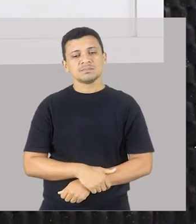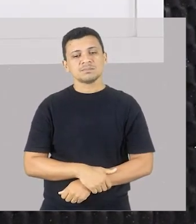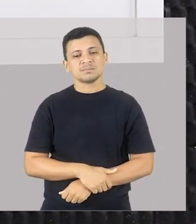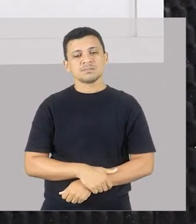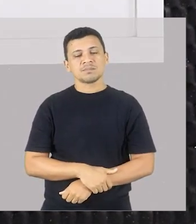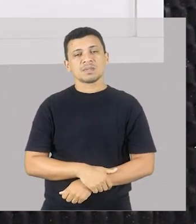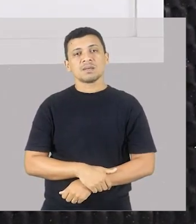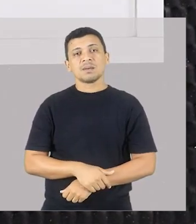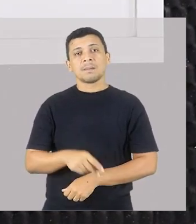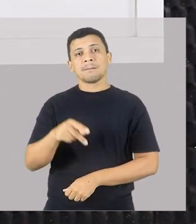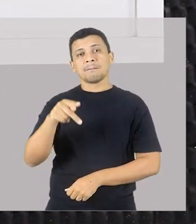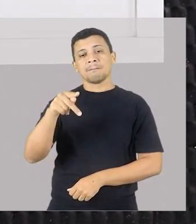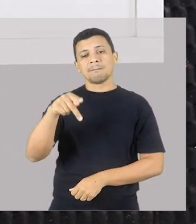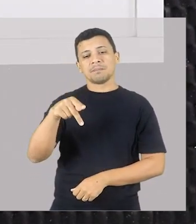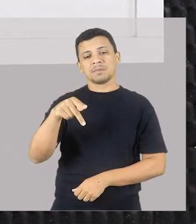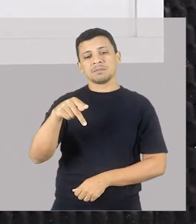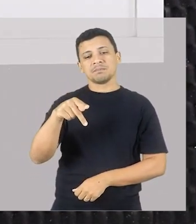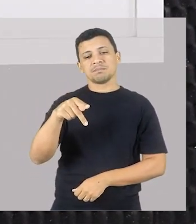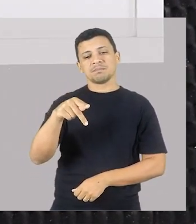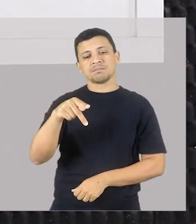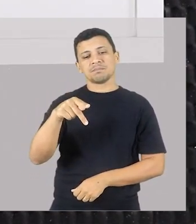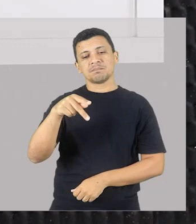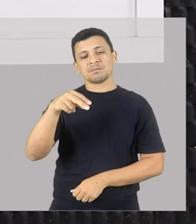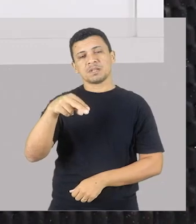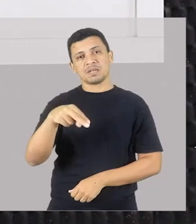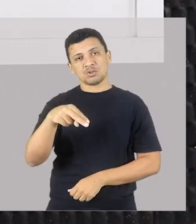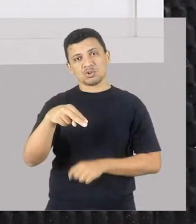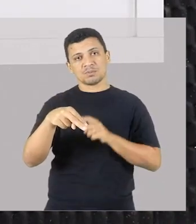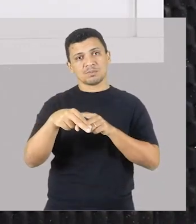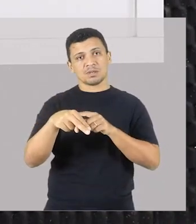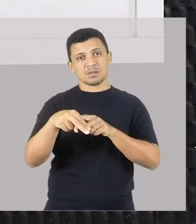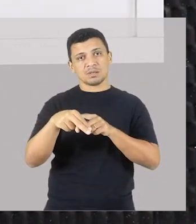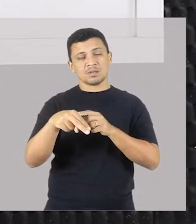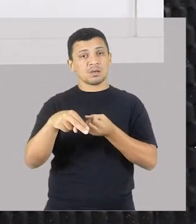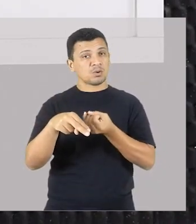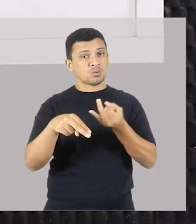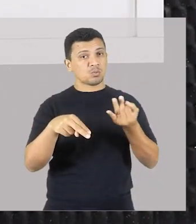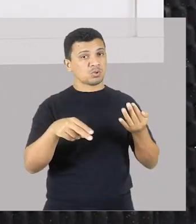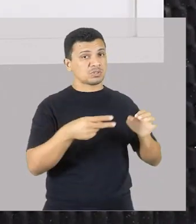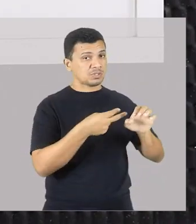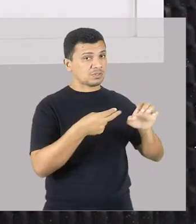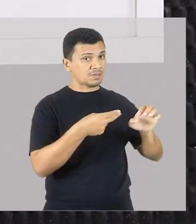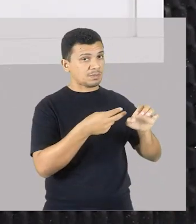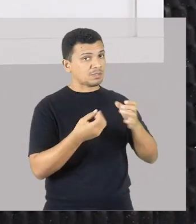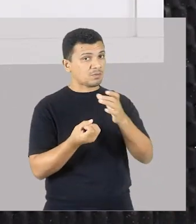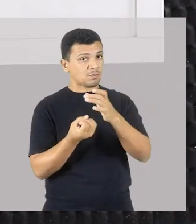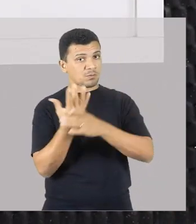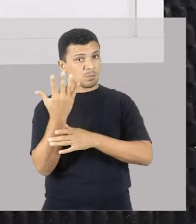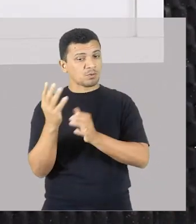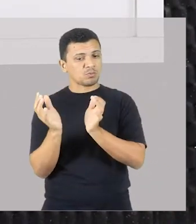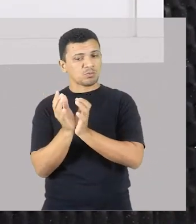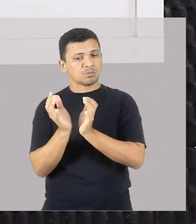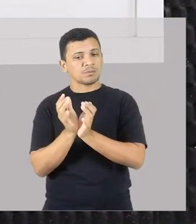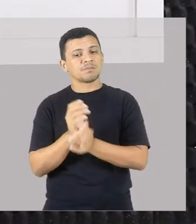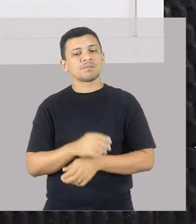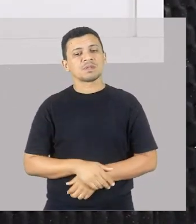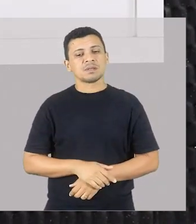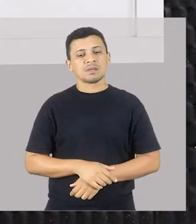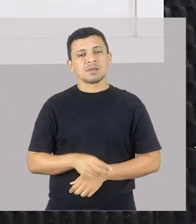de N elementos, você tem N elementos para permutar, para formar os grupos. Isso aqui